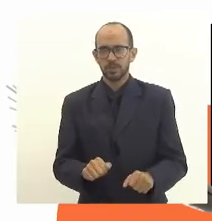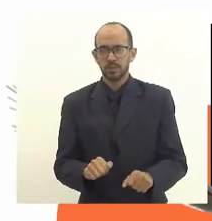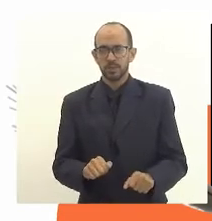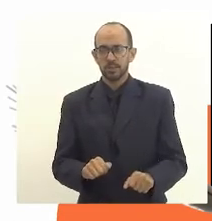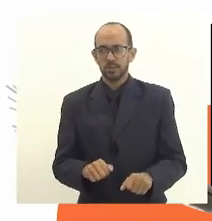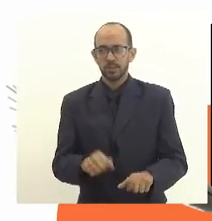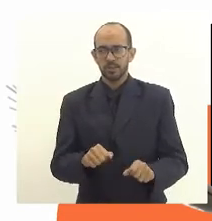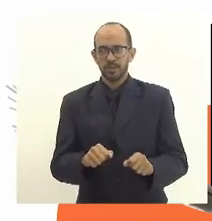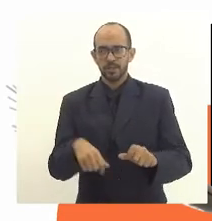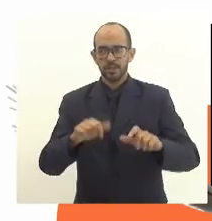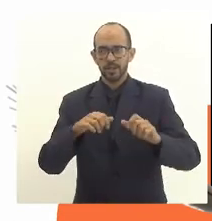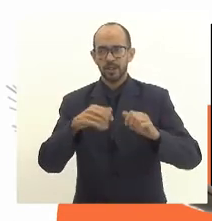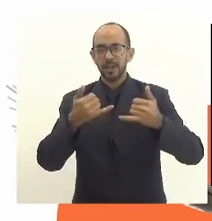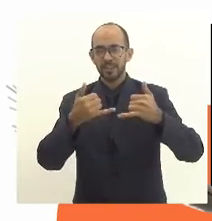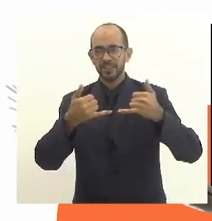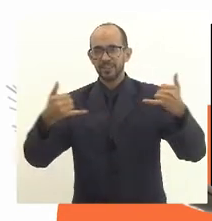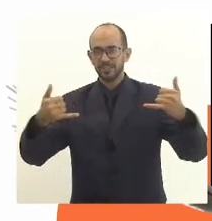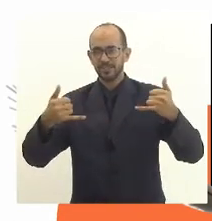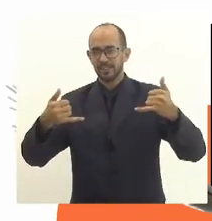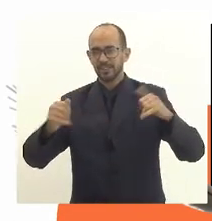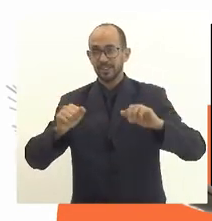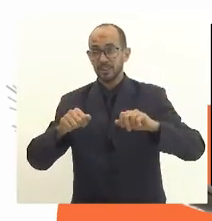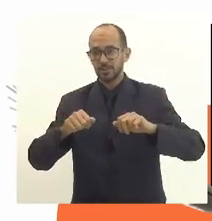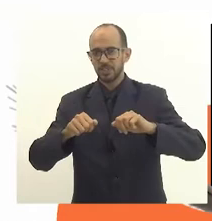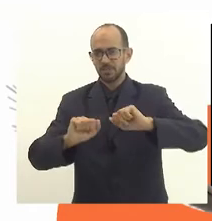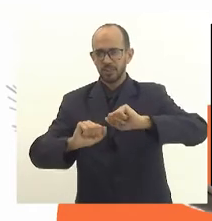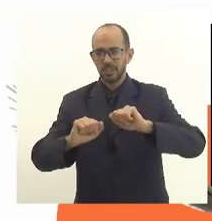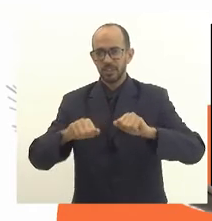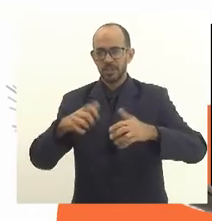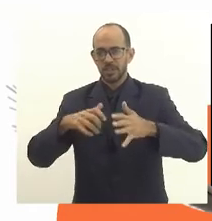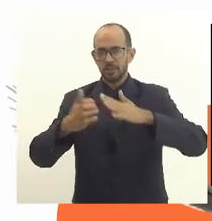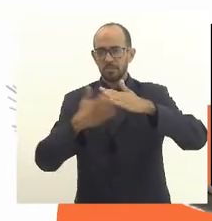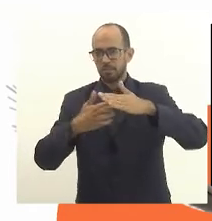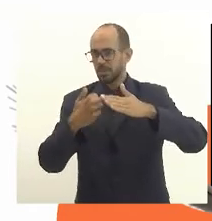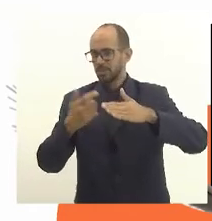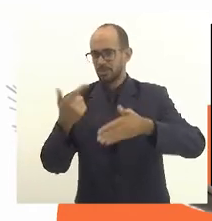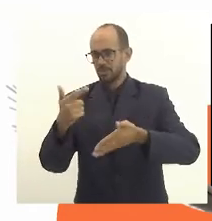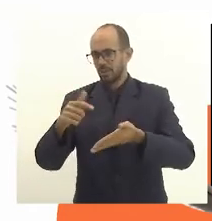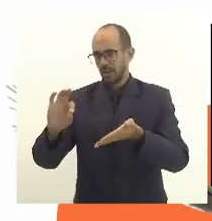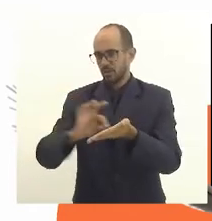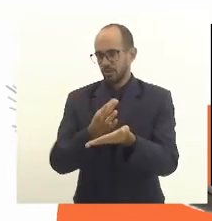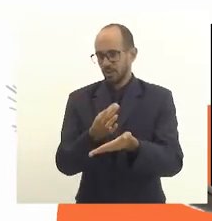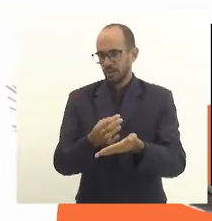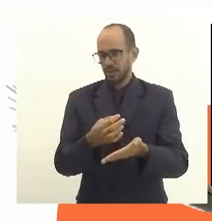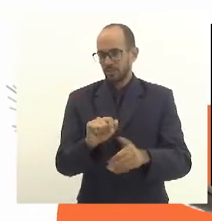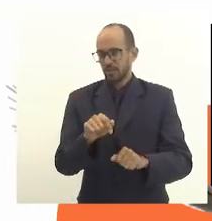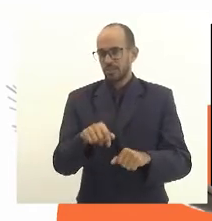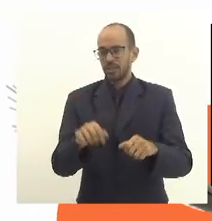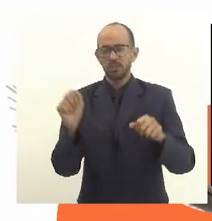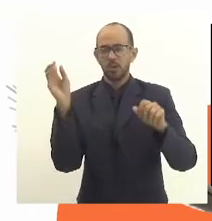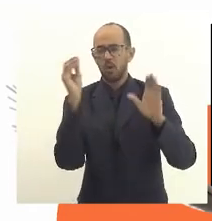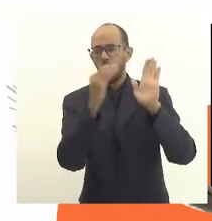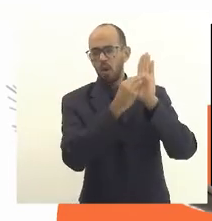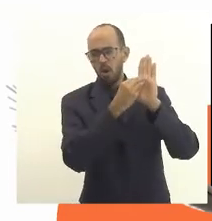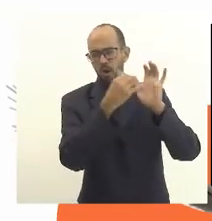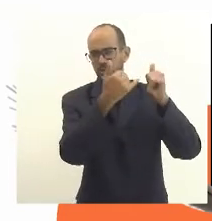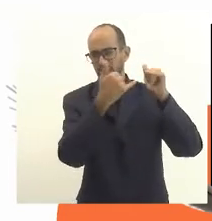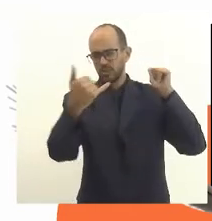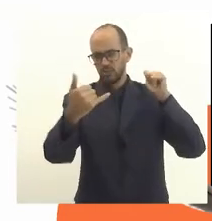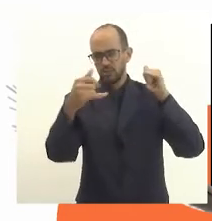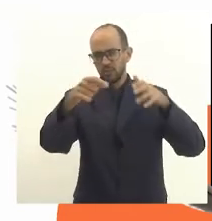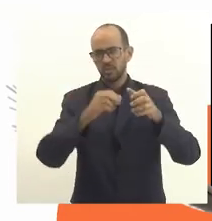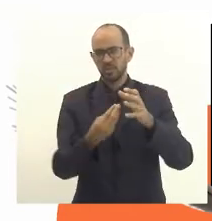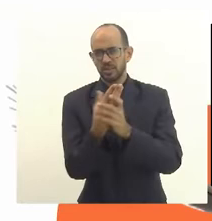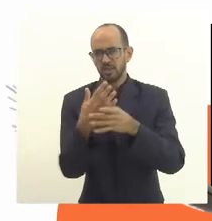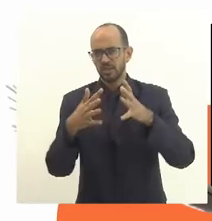cabos baixos, empresas clandestinas que não têm contrato conosco, que lançam cabos à revelia e causam esse